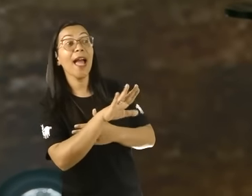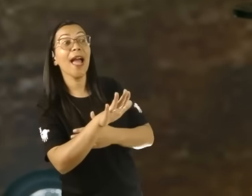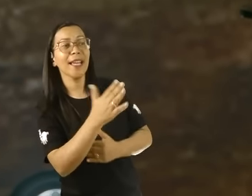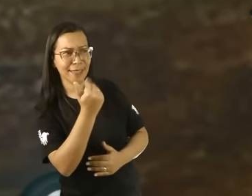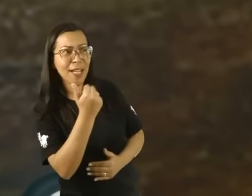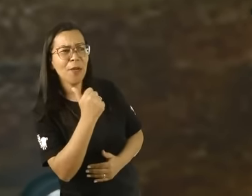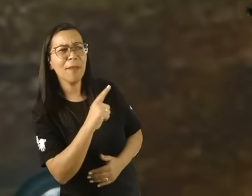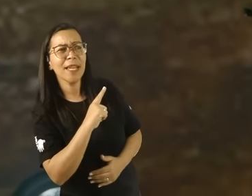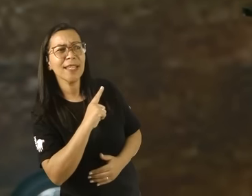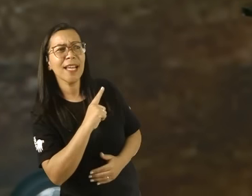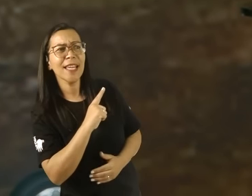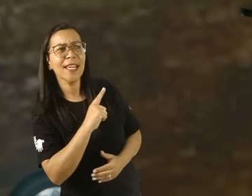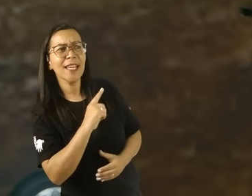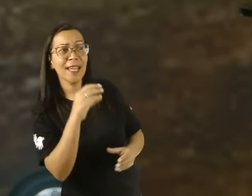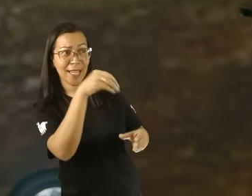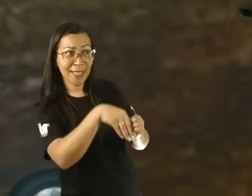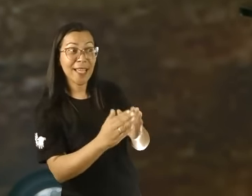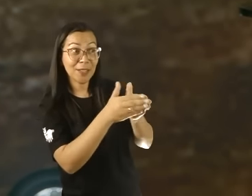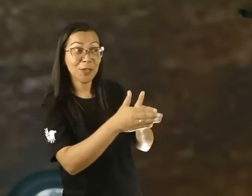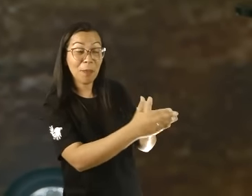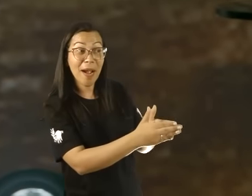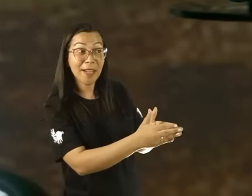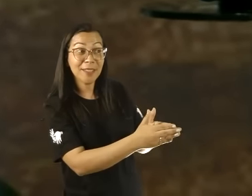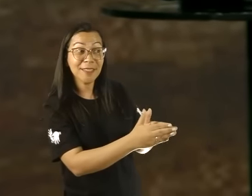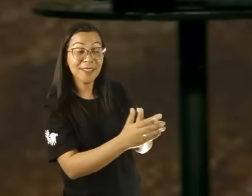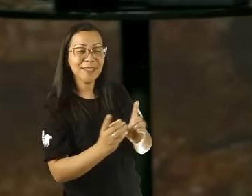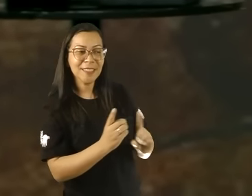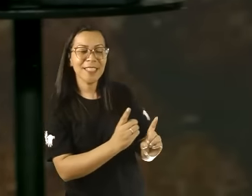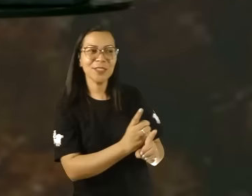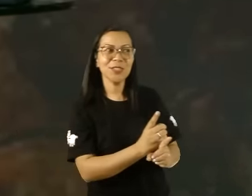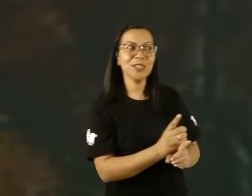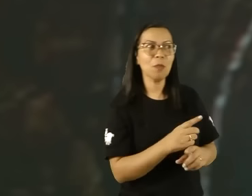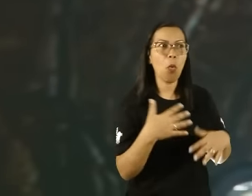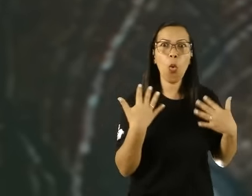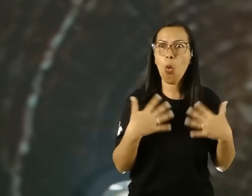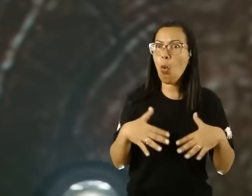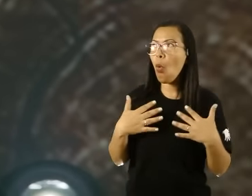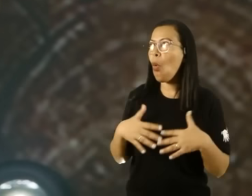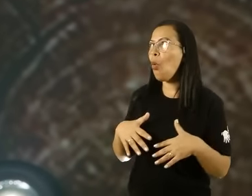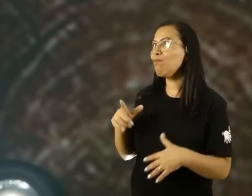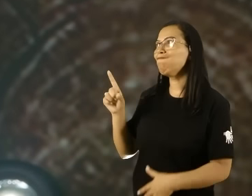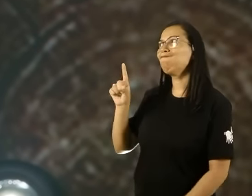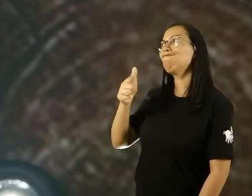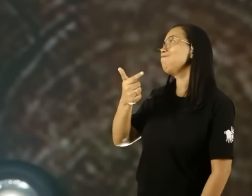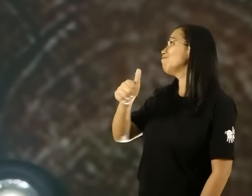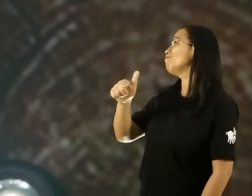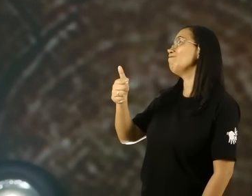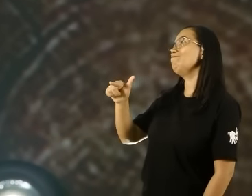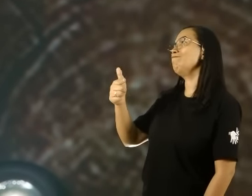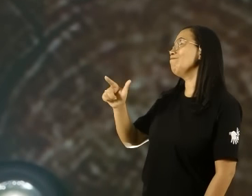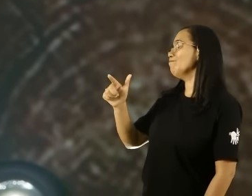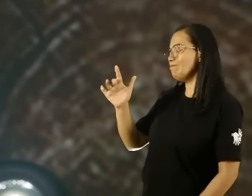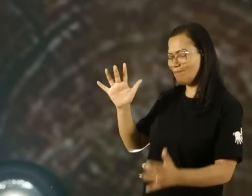fomos capazes. Não tem. Aí Jesus diz, então faz o seguinte. Vamos voltar aqui para a ordem das coisas. Pega